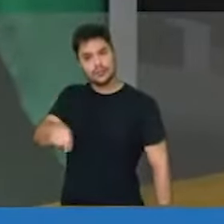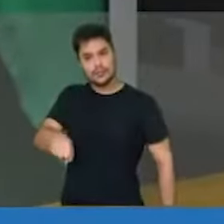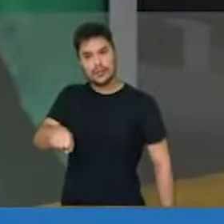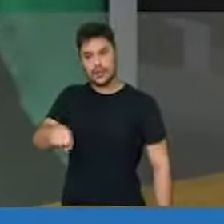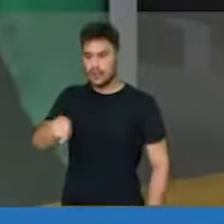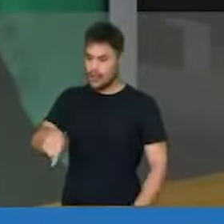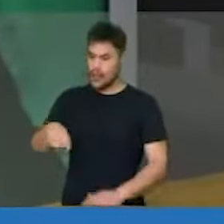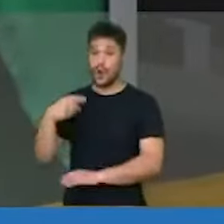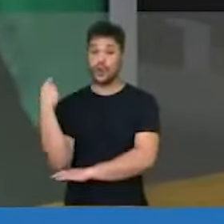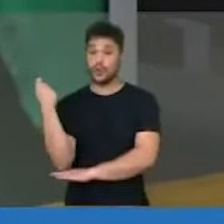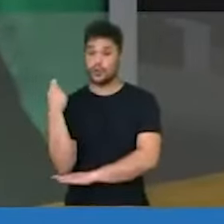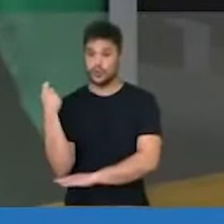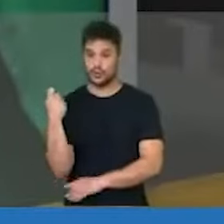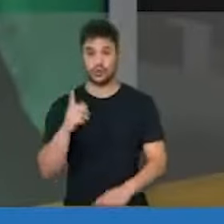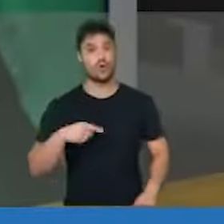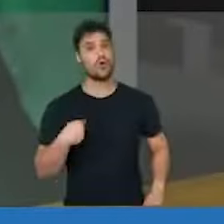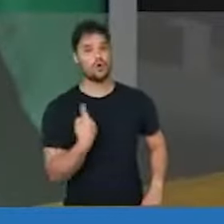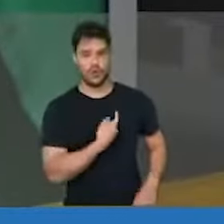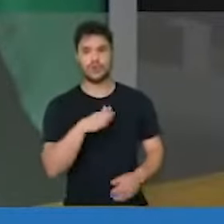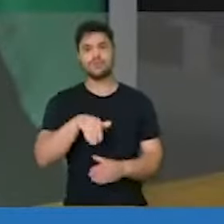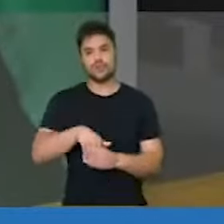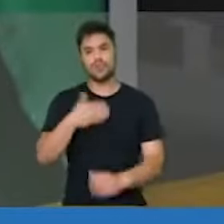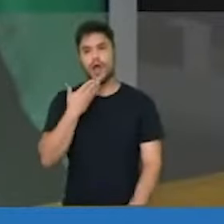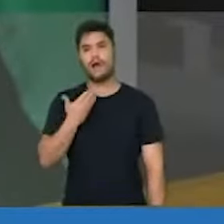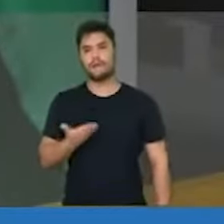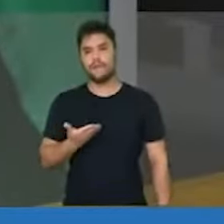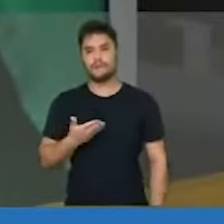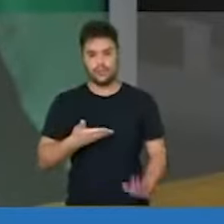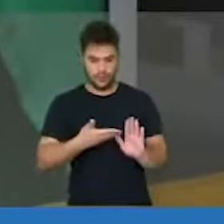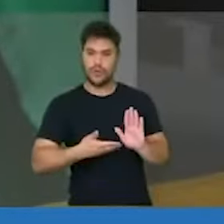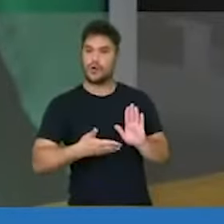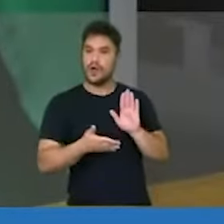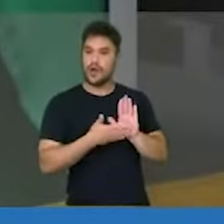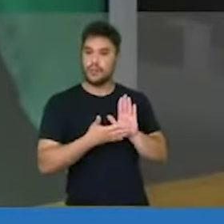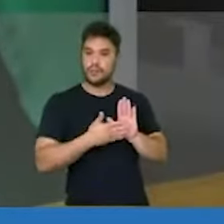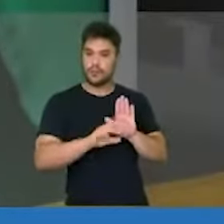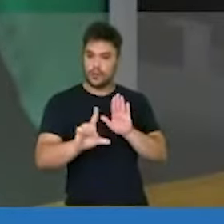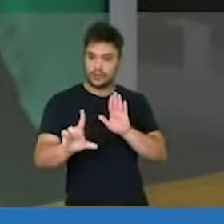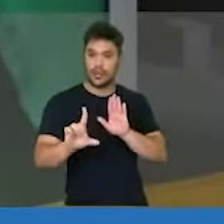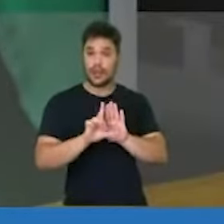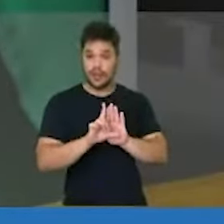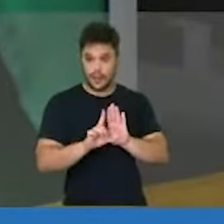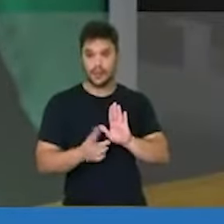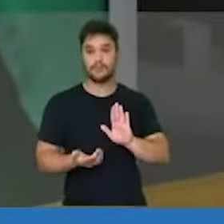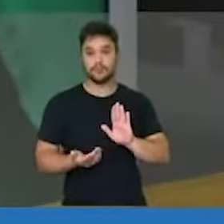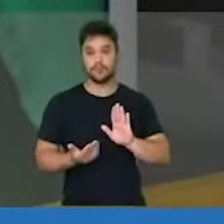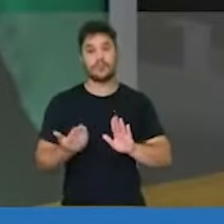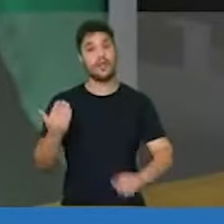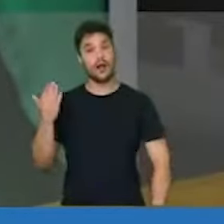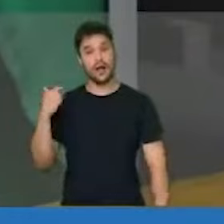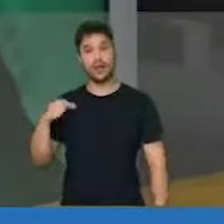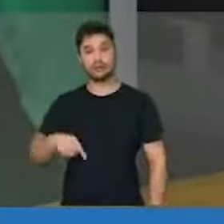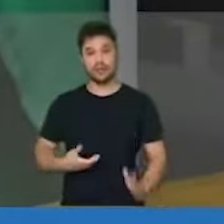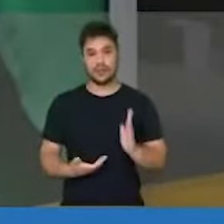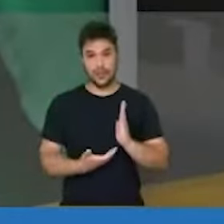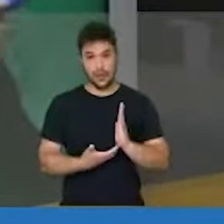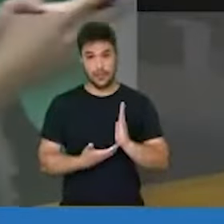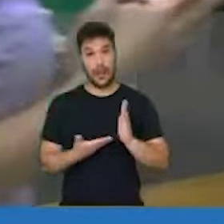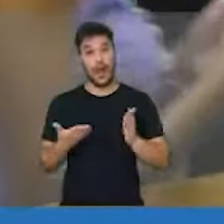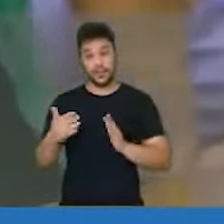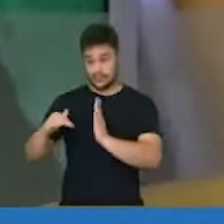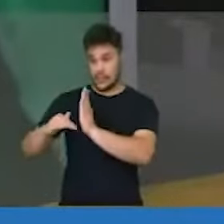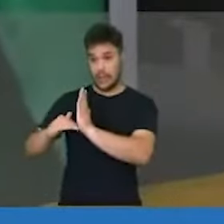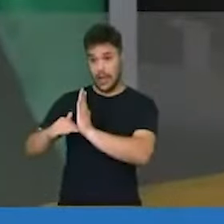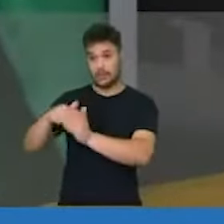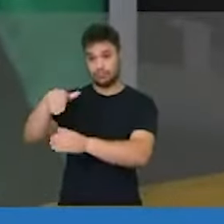Grande do Sul. Nós votamos favoravelmente a essa lei quando foi votada aqui na Câmara, mas ela volta do